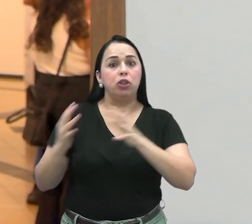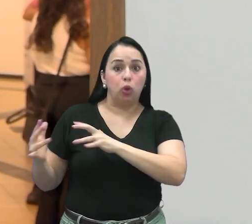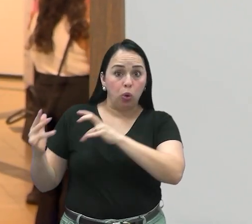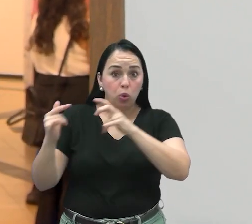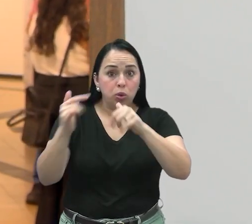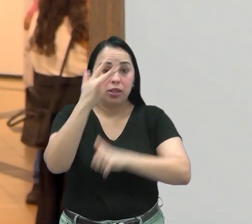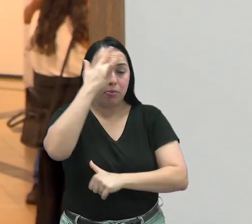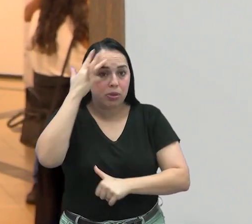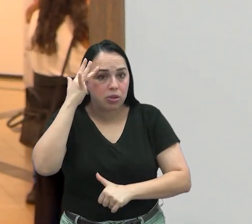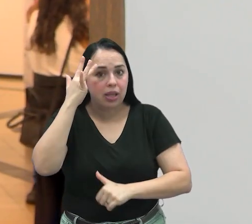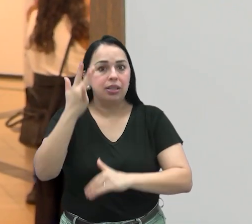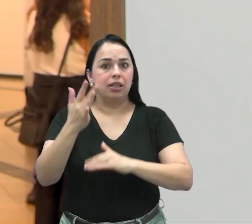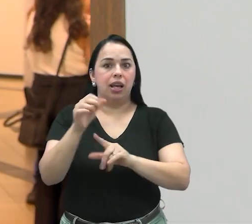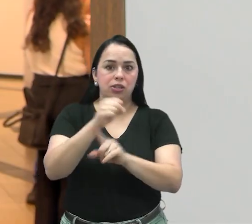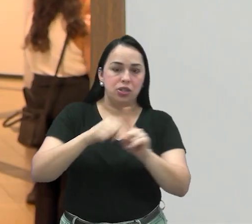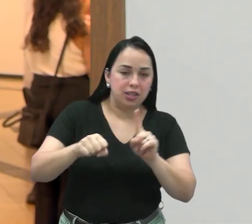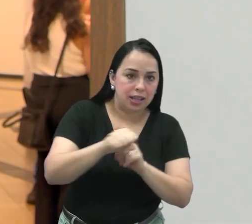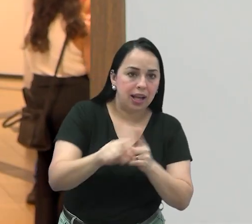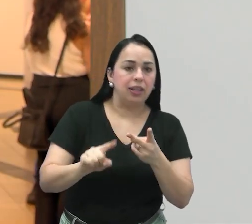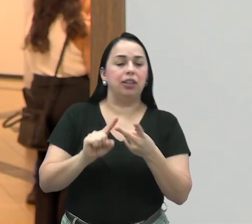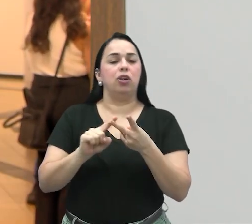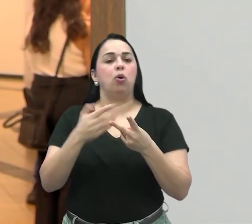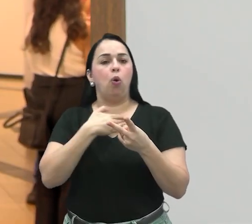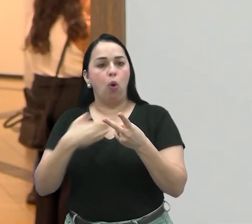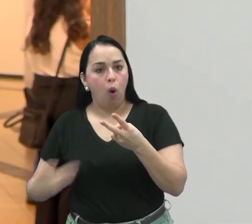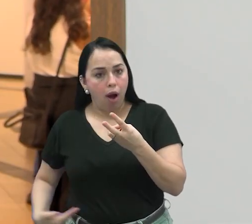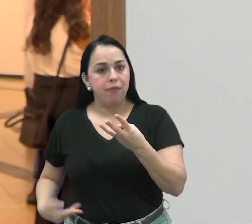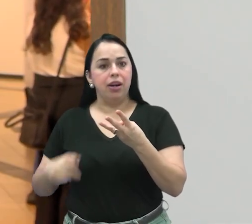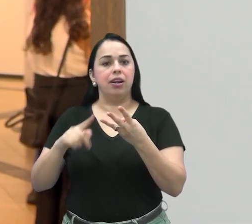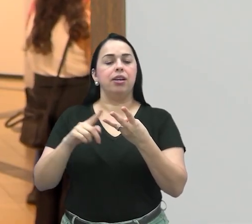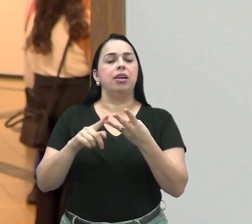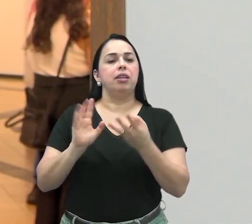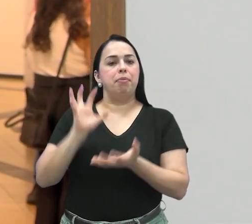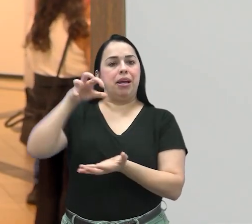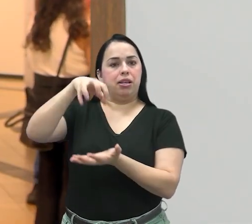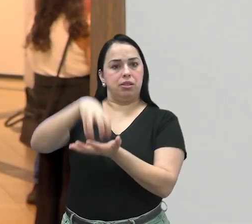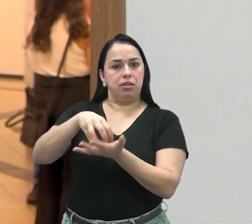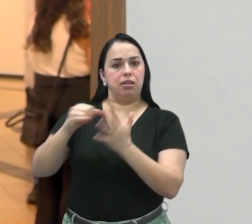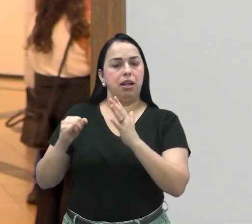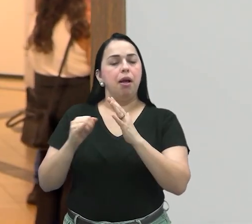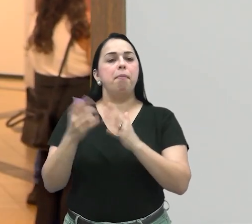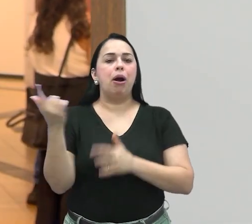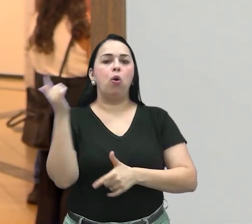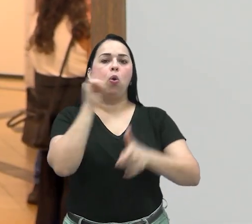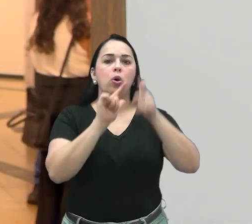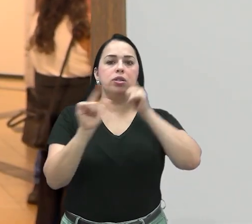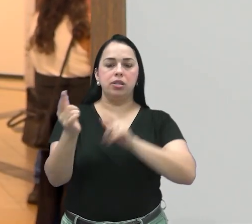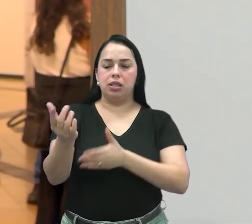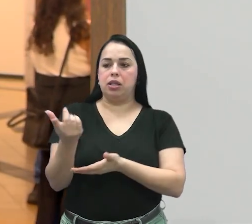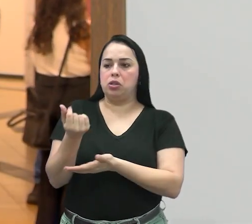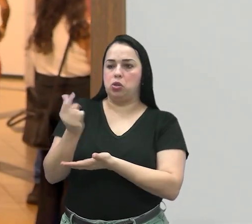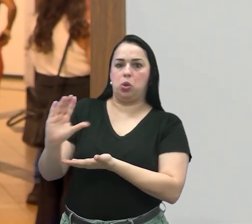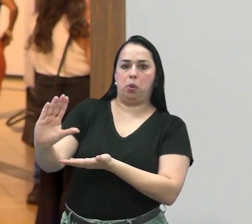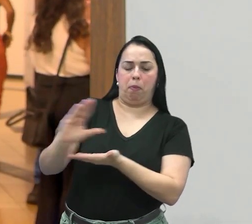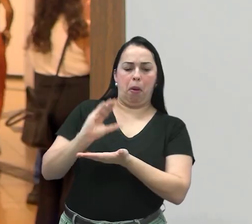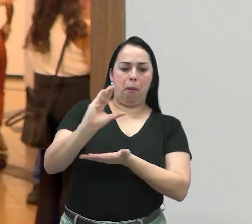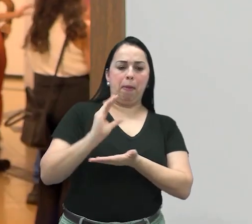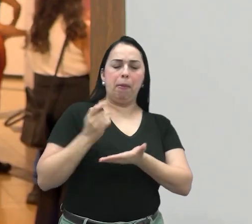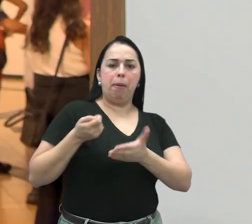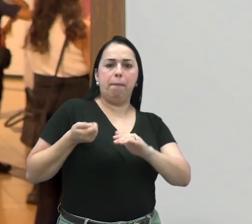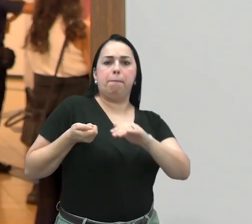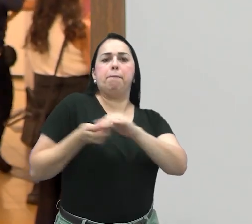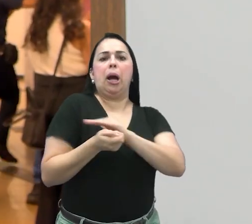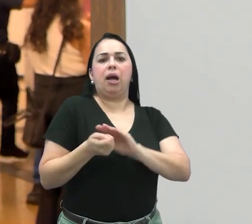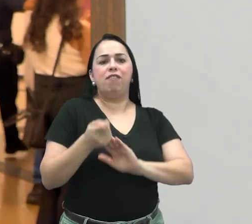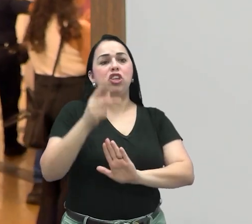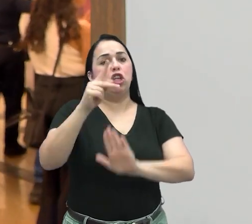os envolvidos, ou seja, a sociedade civil, o poder público e as instituições para ampliar essa forma de